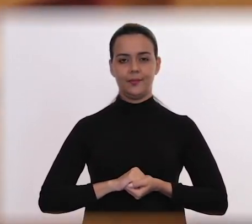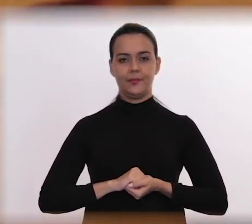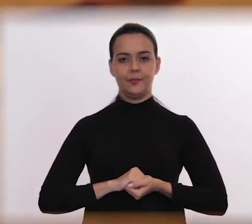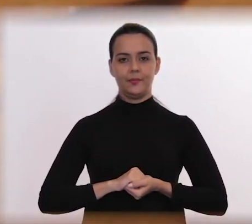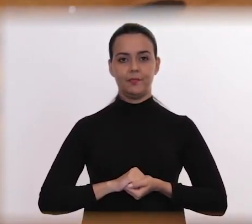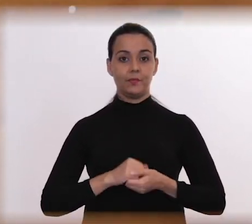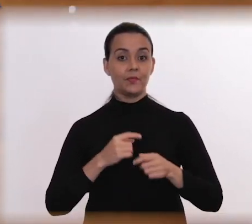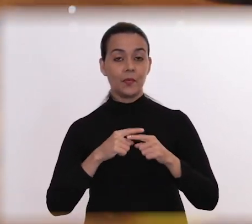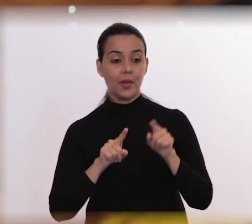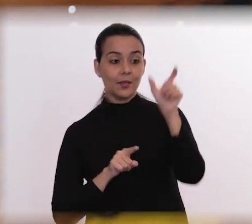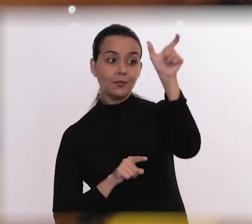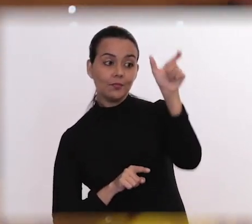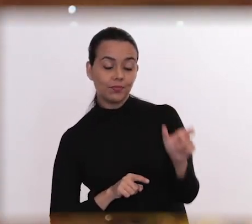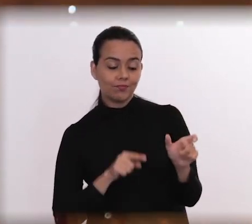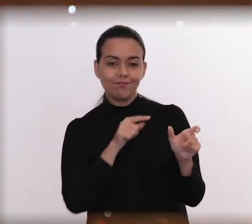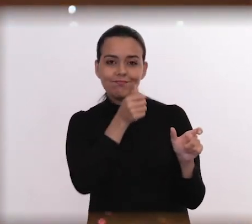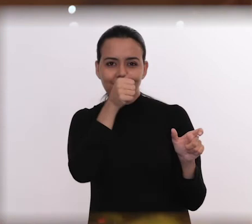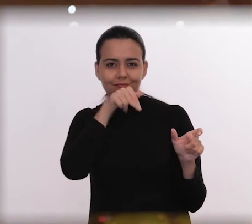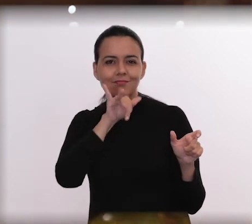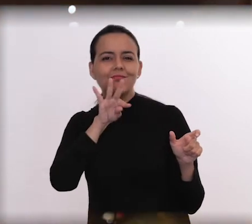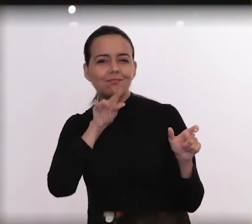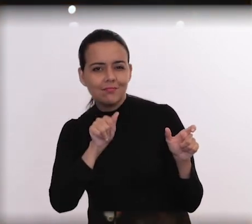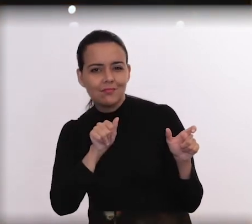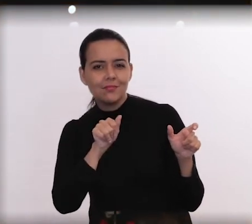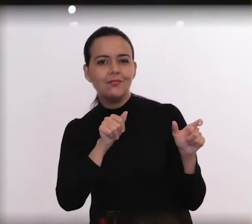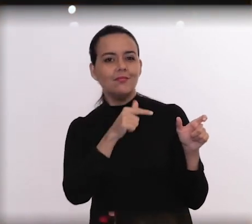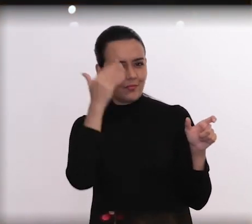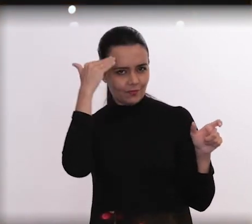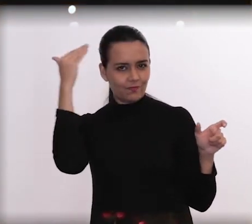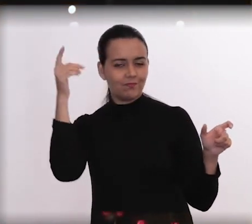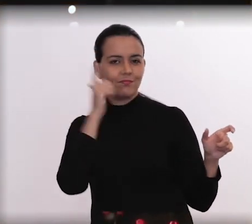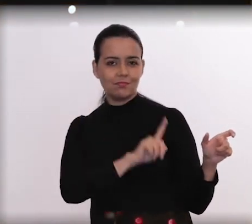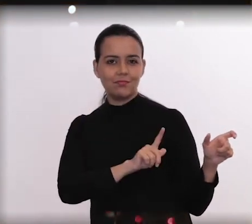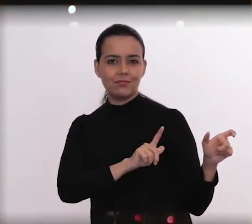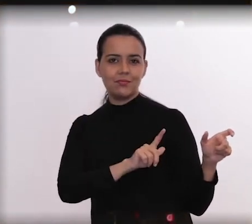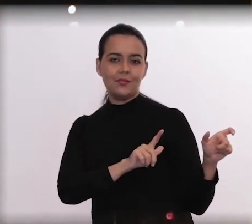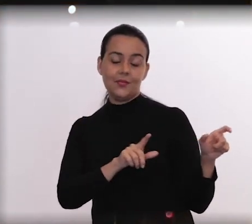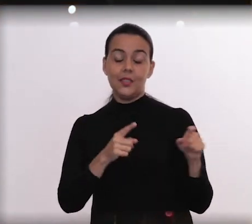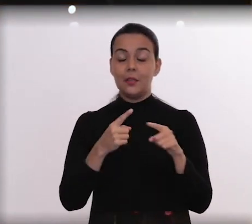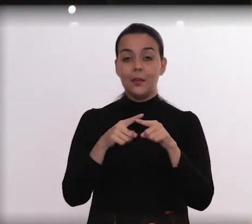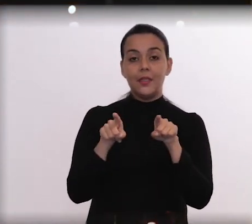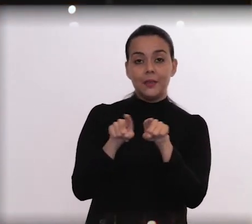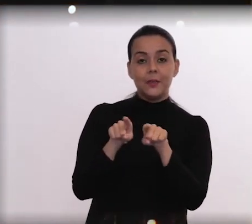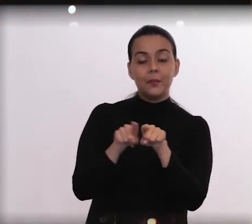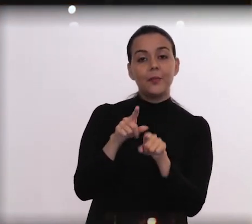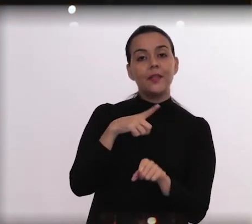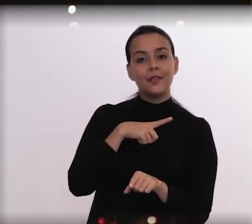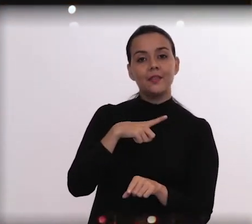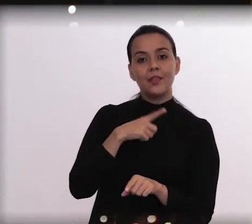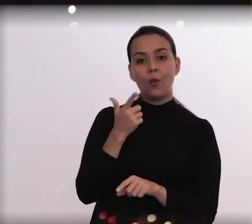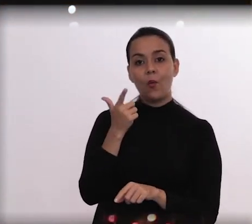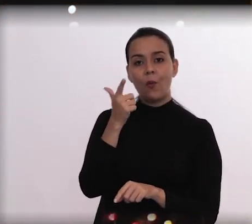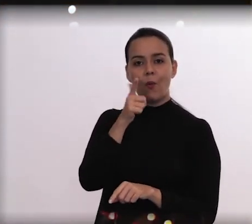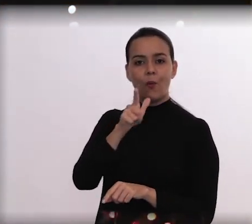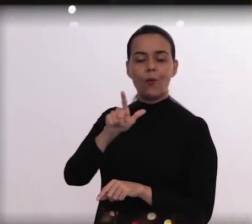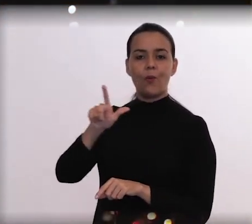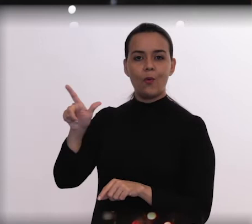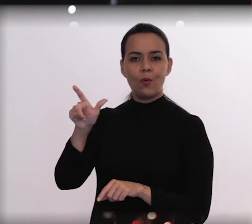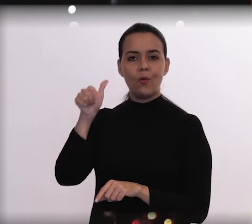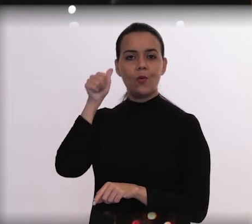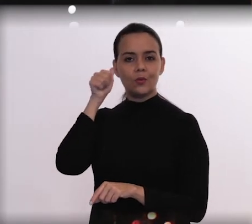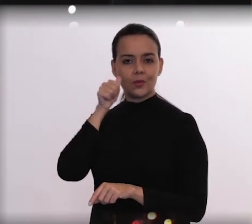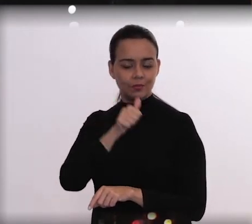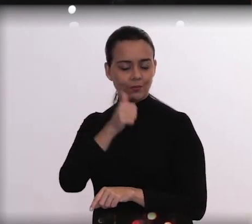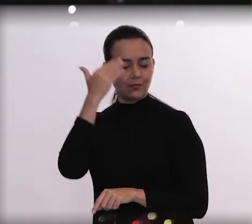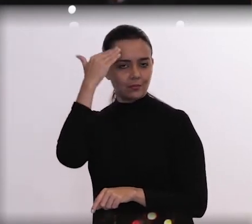Mas a grande artista moderna dos anos 20, a primeira que fez uma obra moderna e nacional, que era justamente a busca, né,